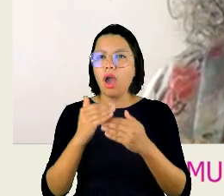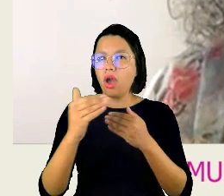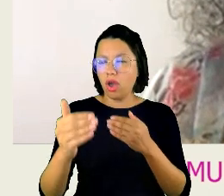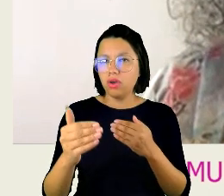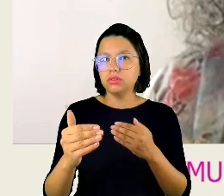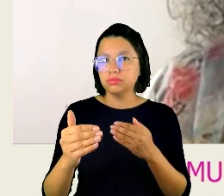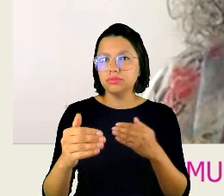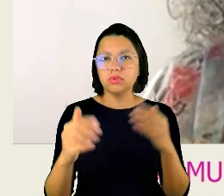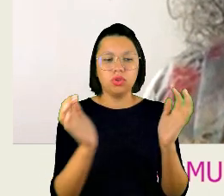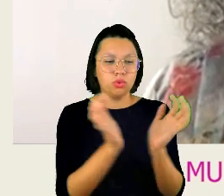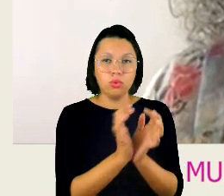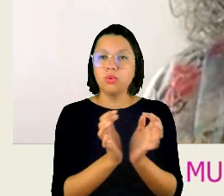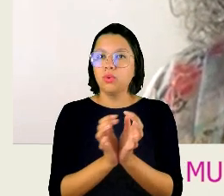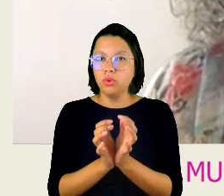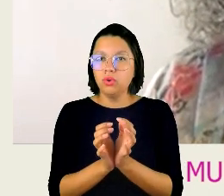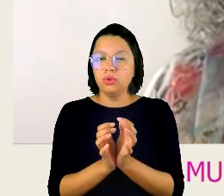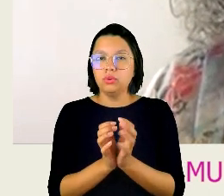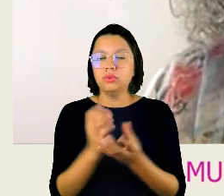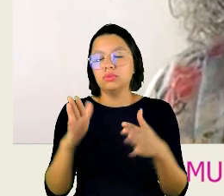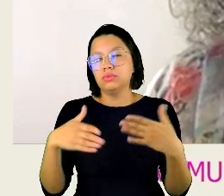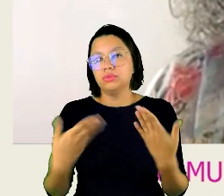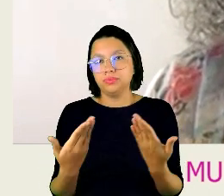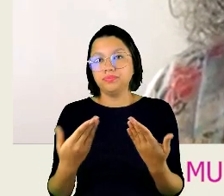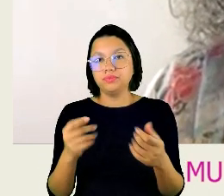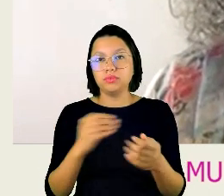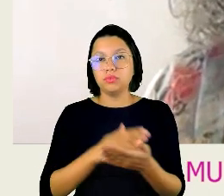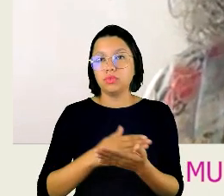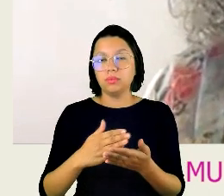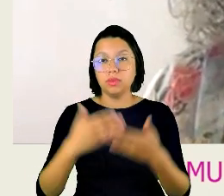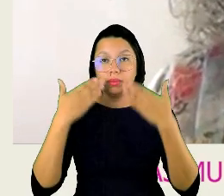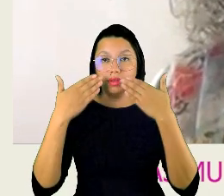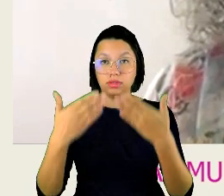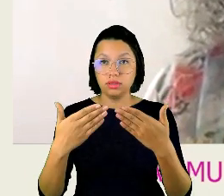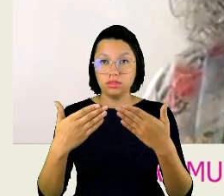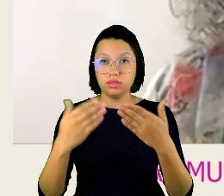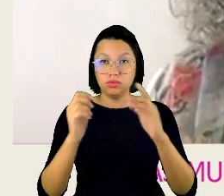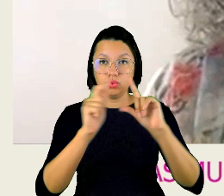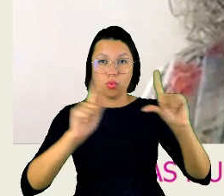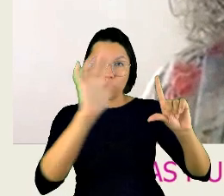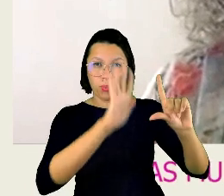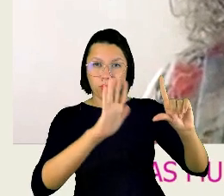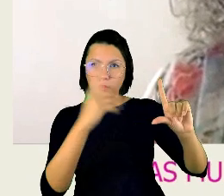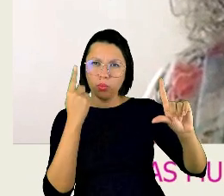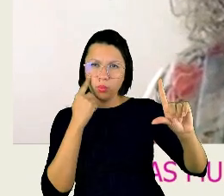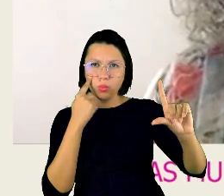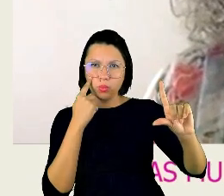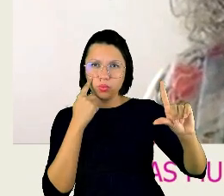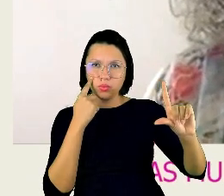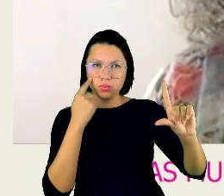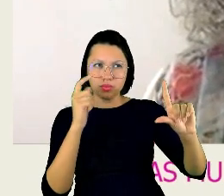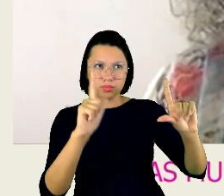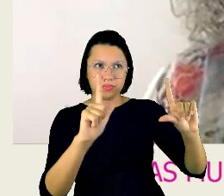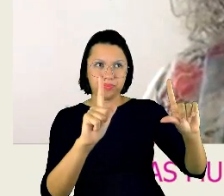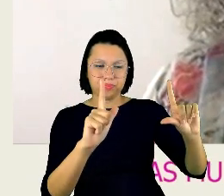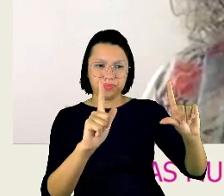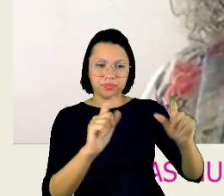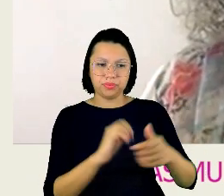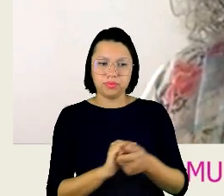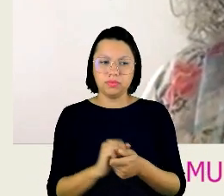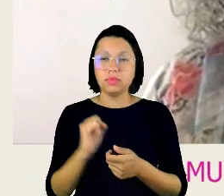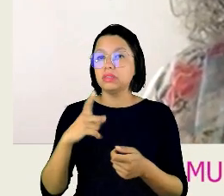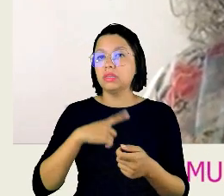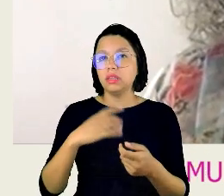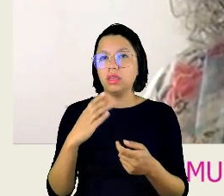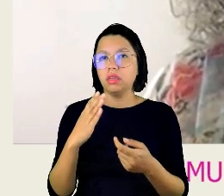avançar coletivamente. Então, eu vou começar minha apresentação, estou compartilhando minha tela com vocês, se vocês tiverem